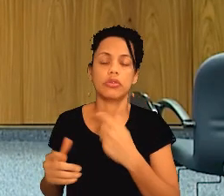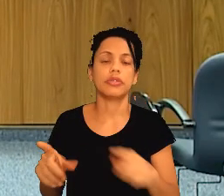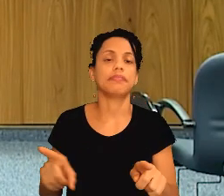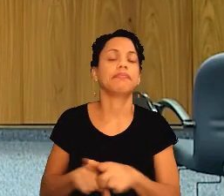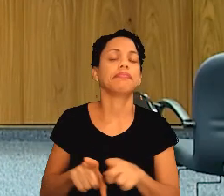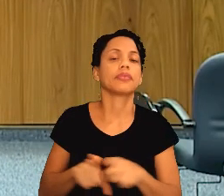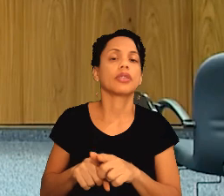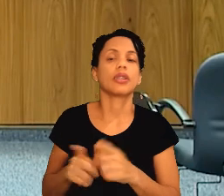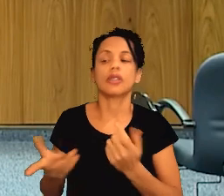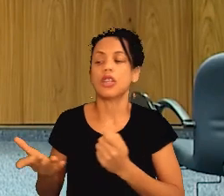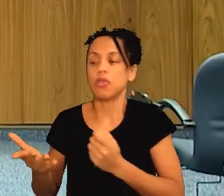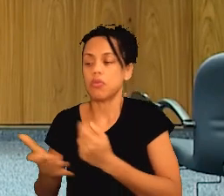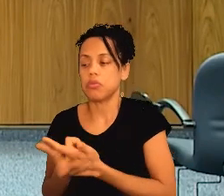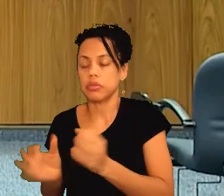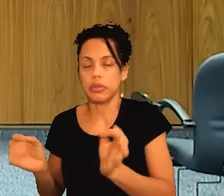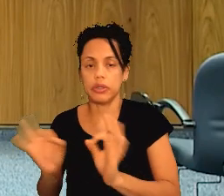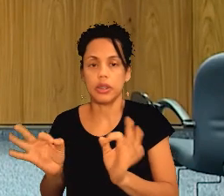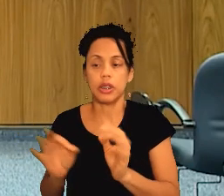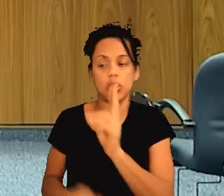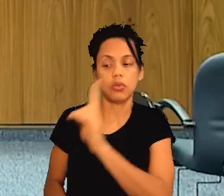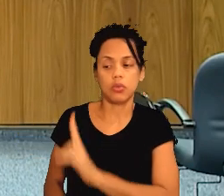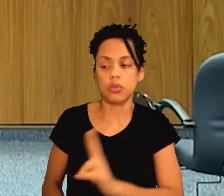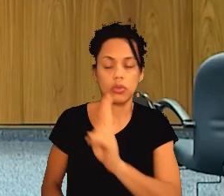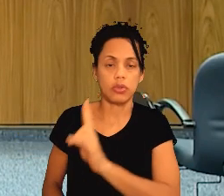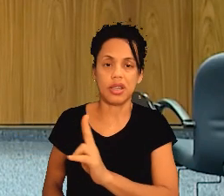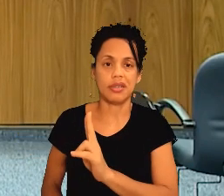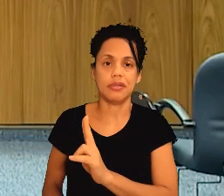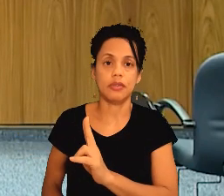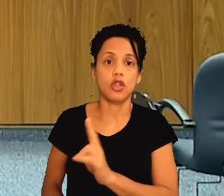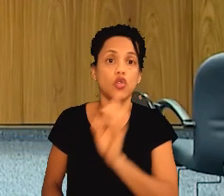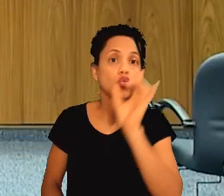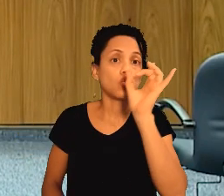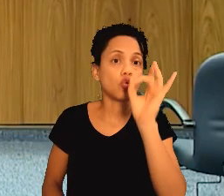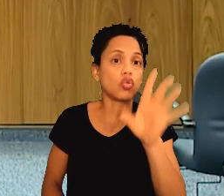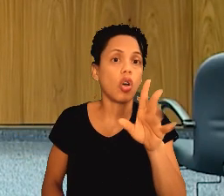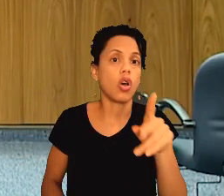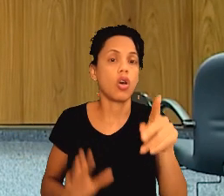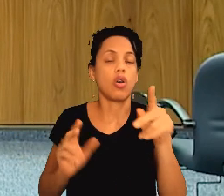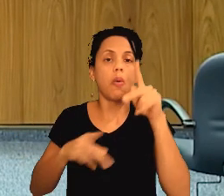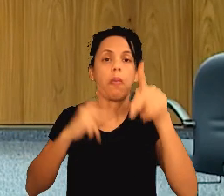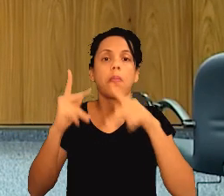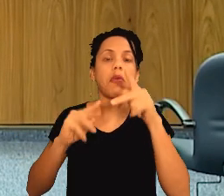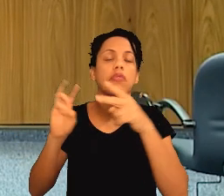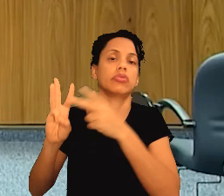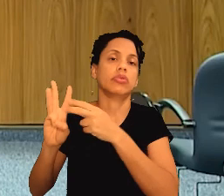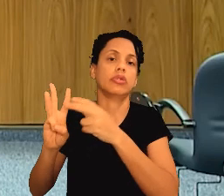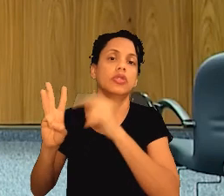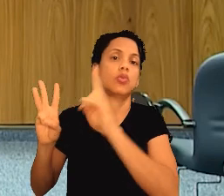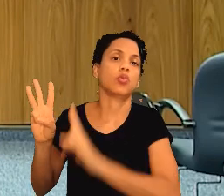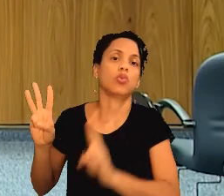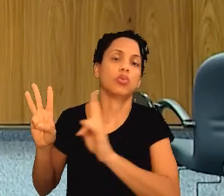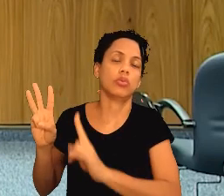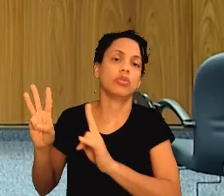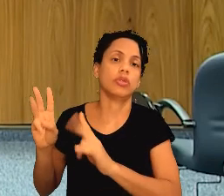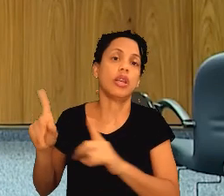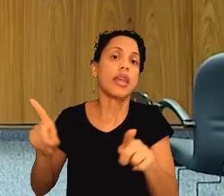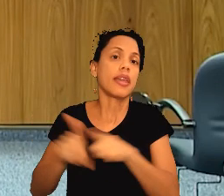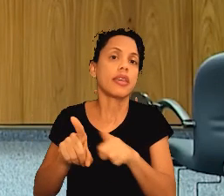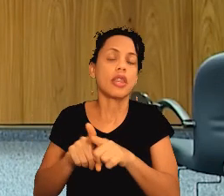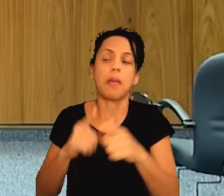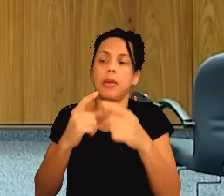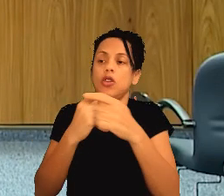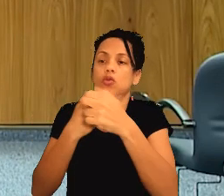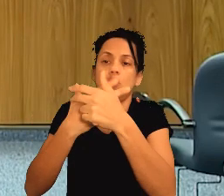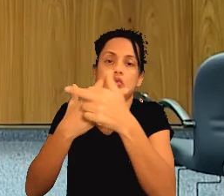legalmente arrendada, não pode ser usada senão pelos indígenas. Inclusive, o usufruto de todas